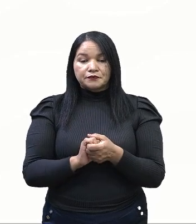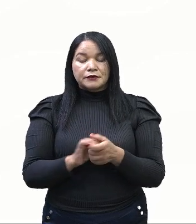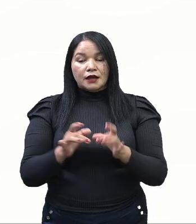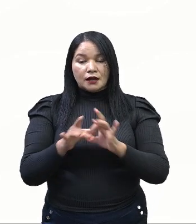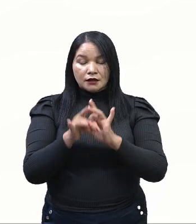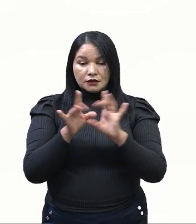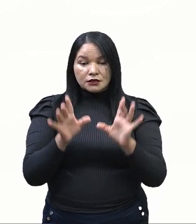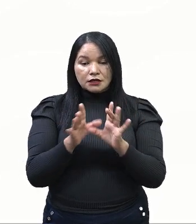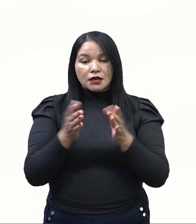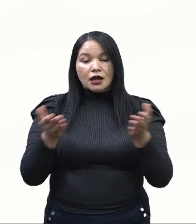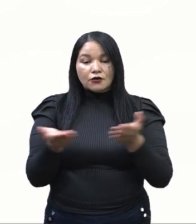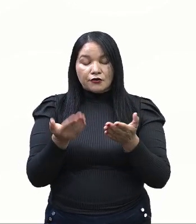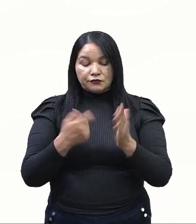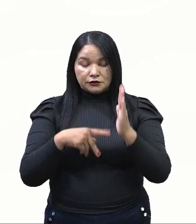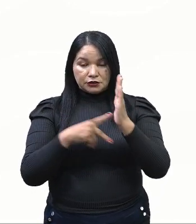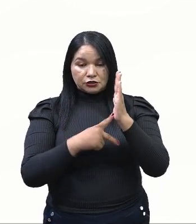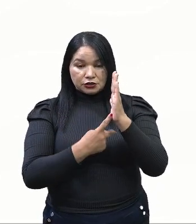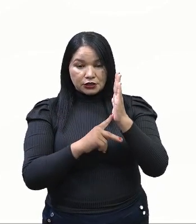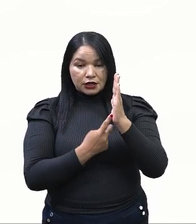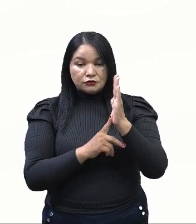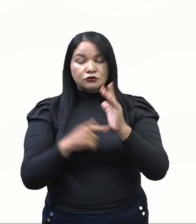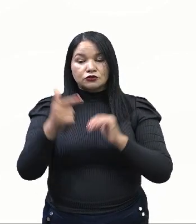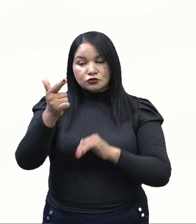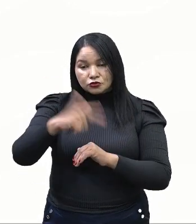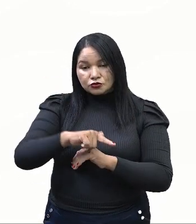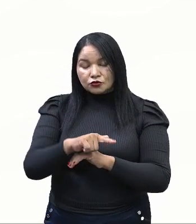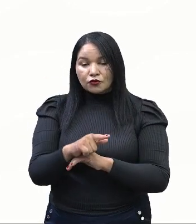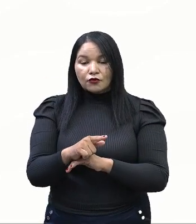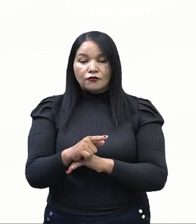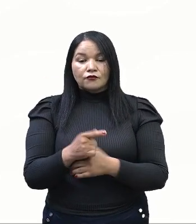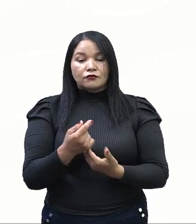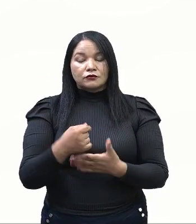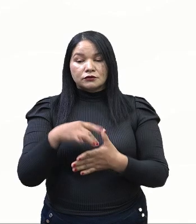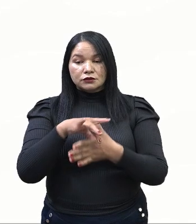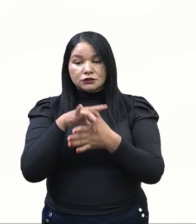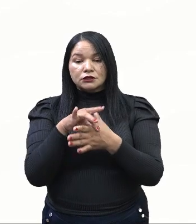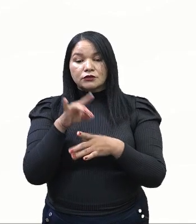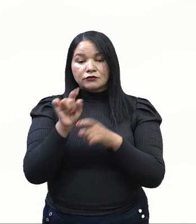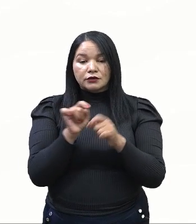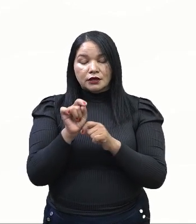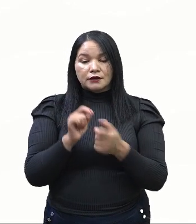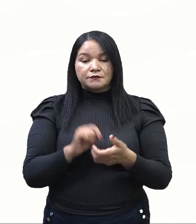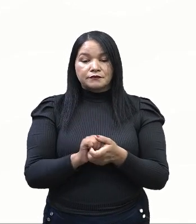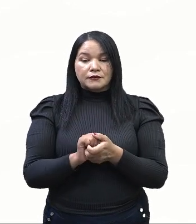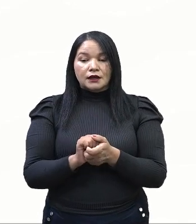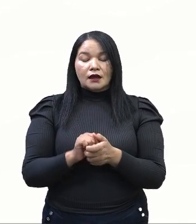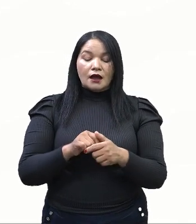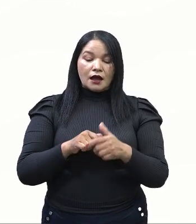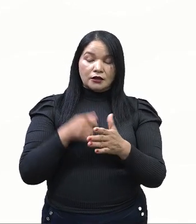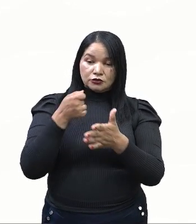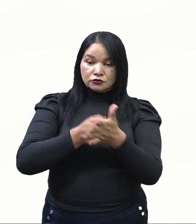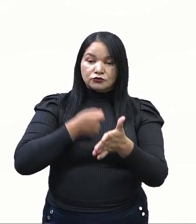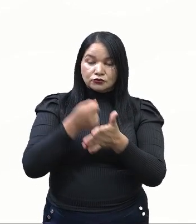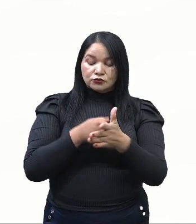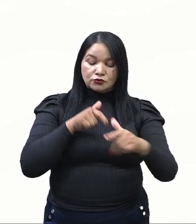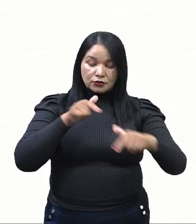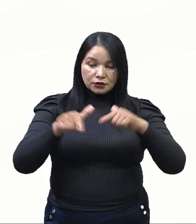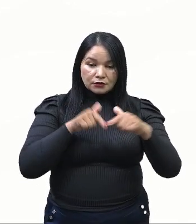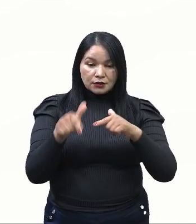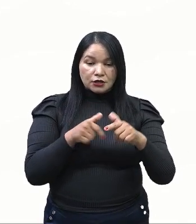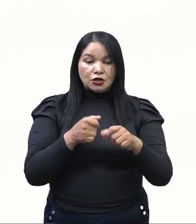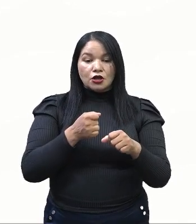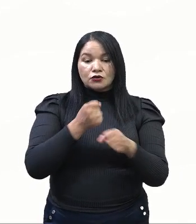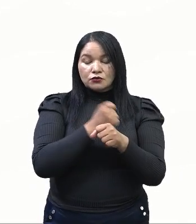sindicatos recuperaram força, desempenhando um papel central nas lutas trabalhistas durante os anos